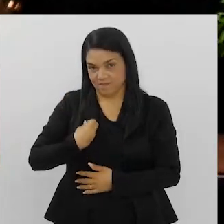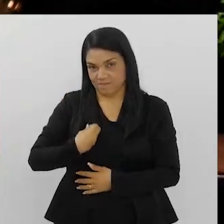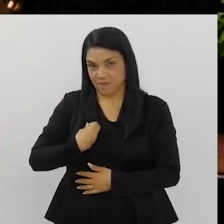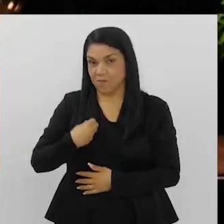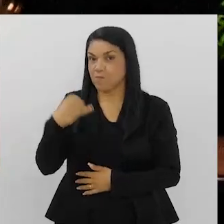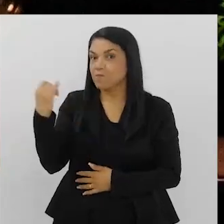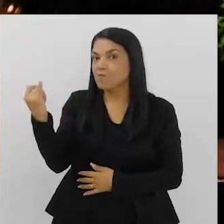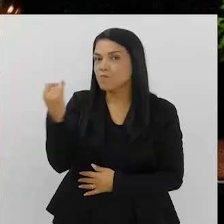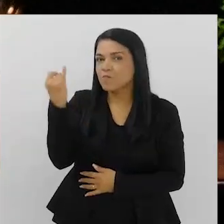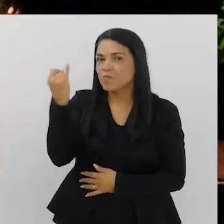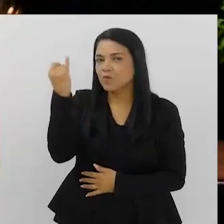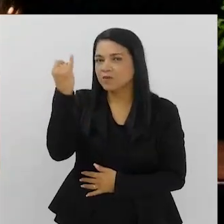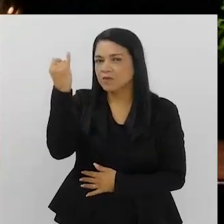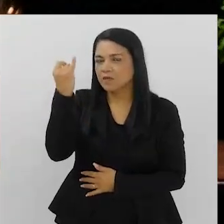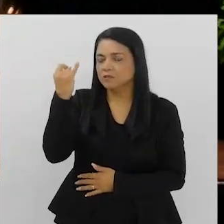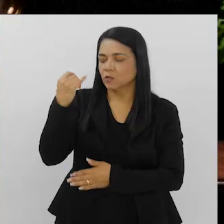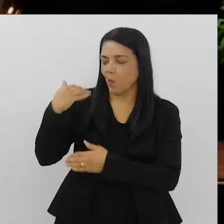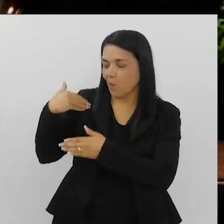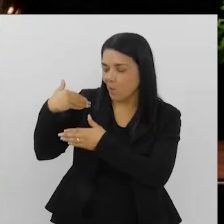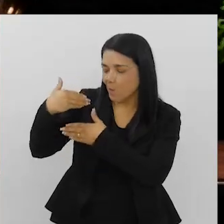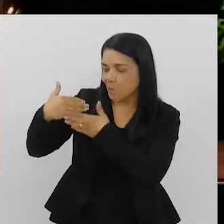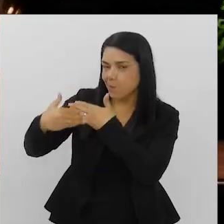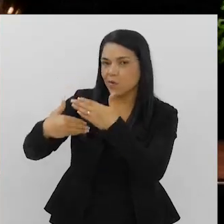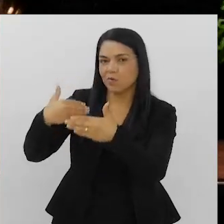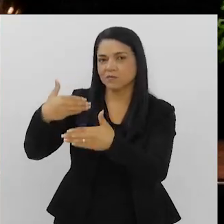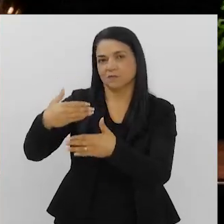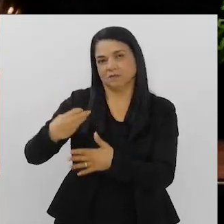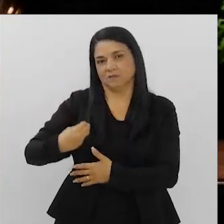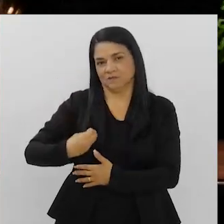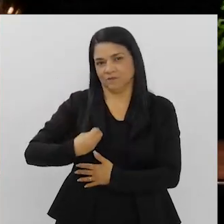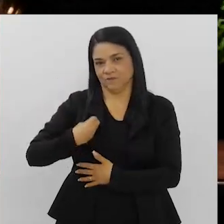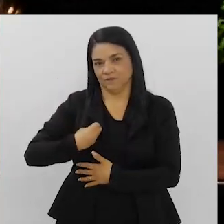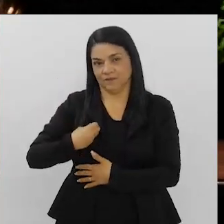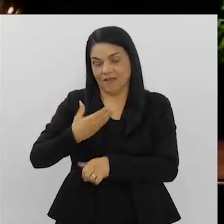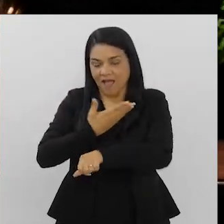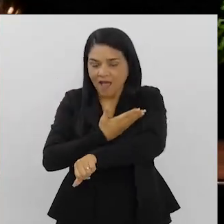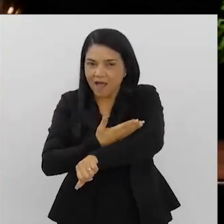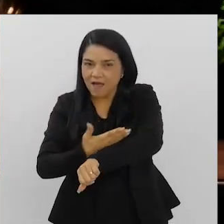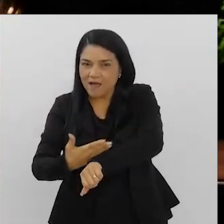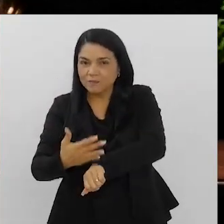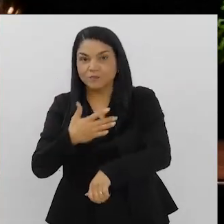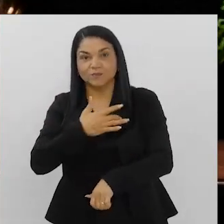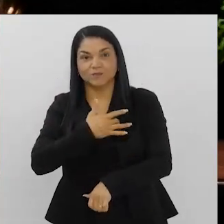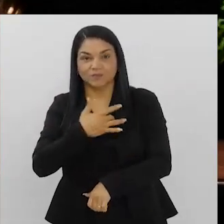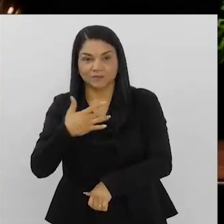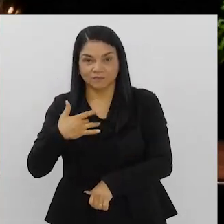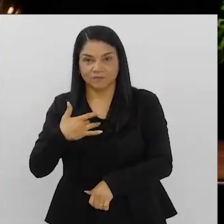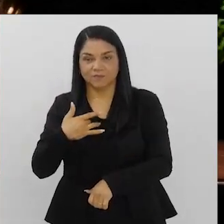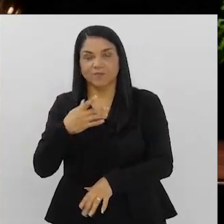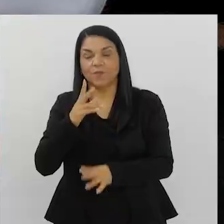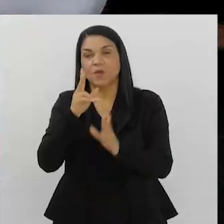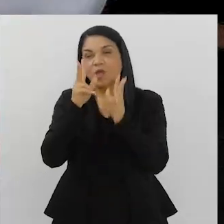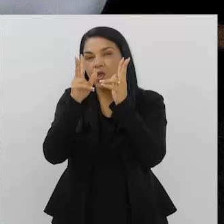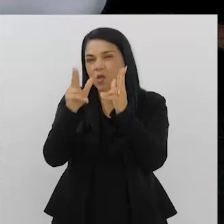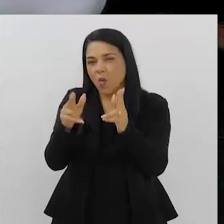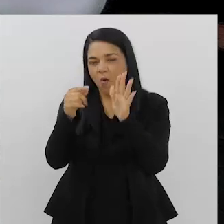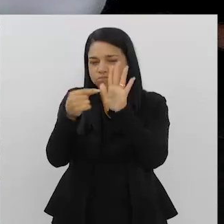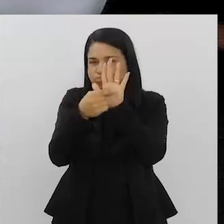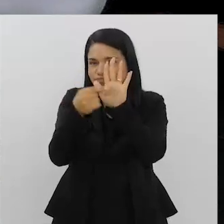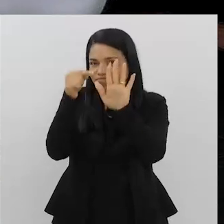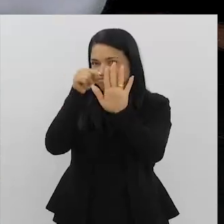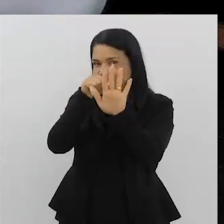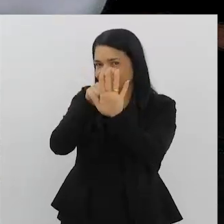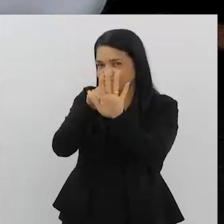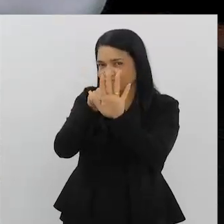né? Então é muito importante que durante esse processo você tenha hábitos saudáveis. É como se fosse uma